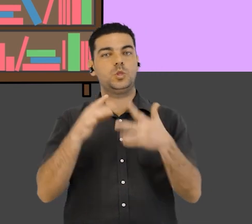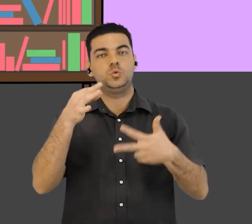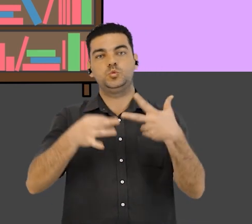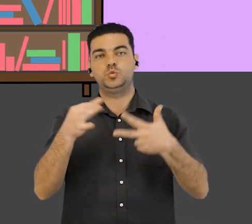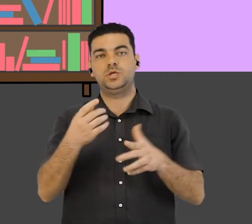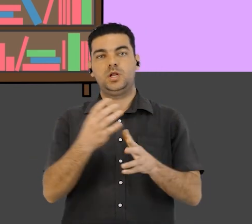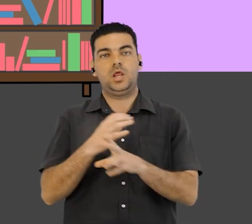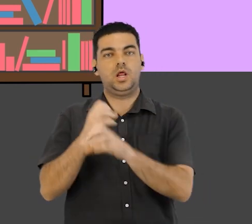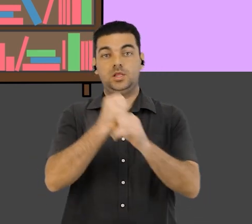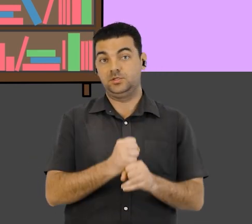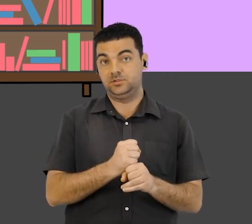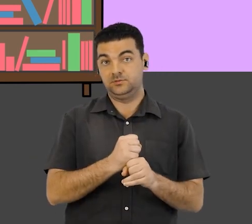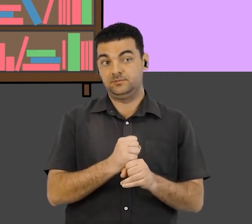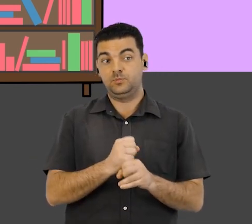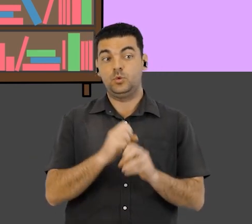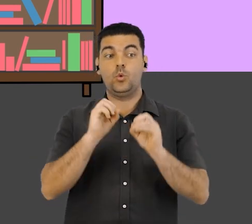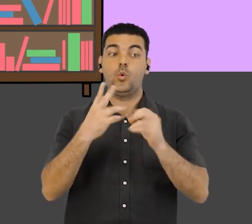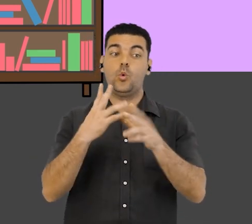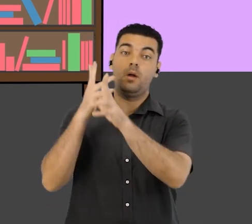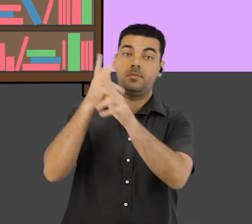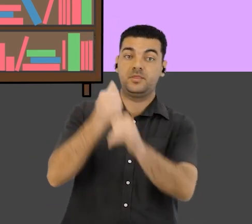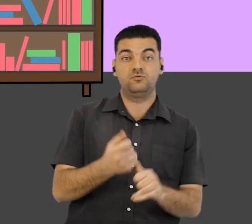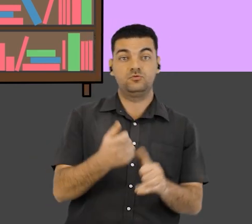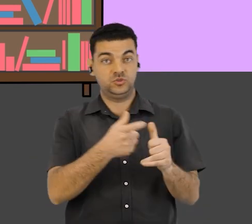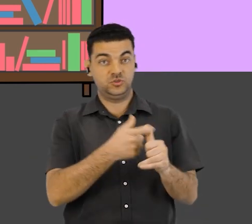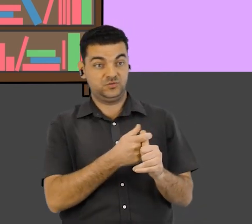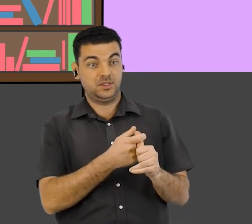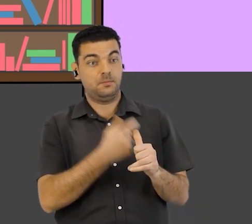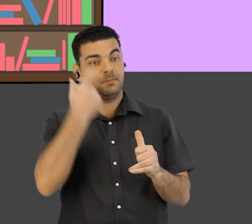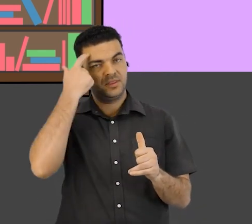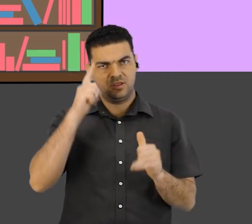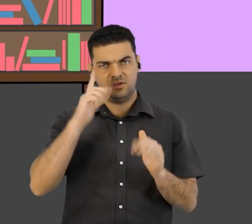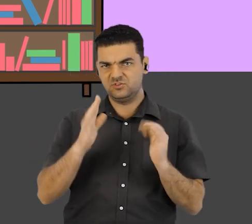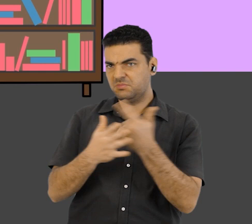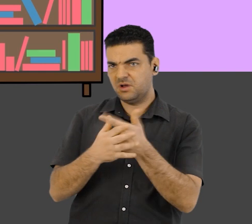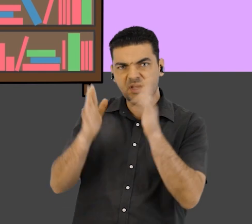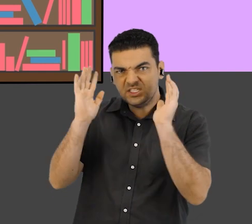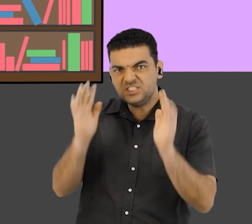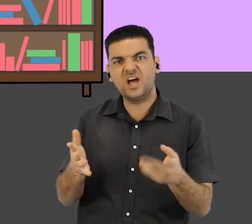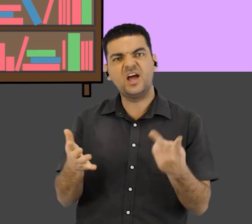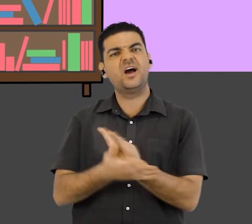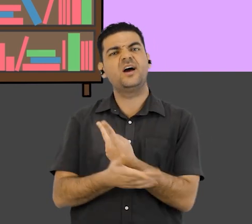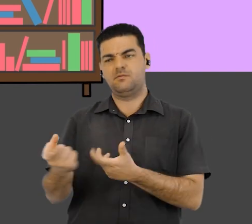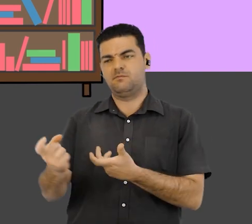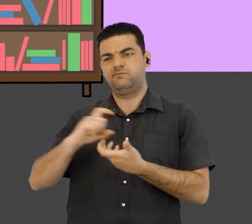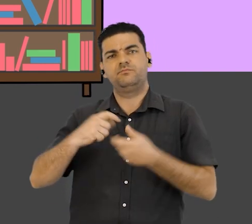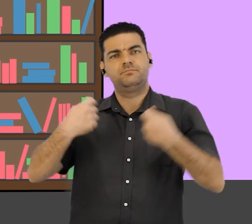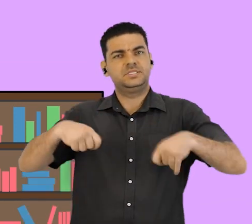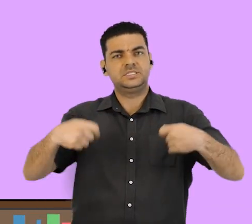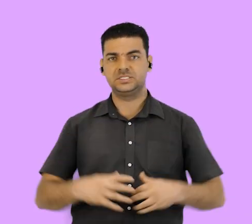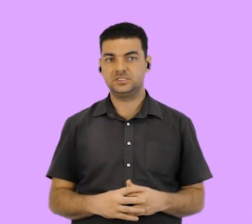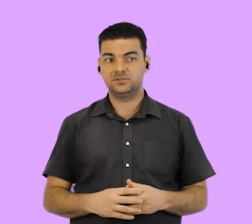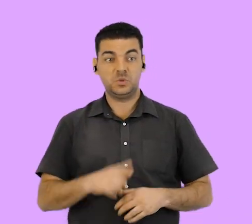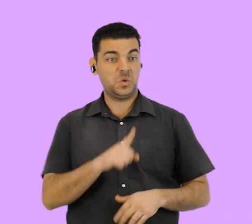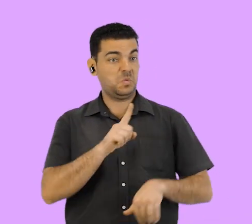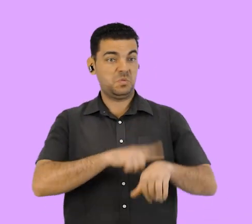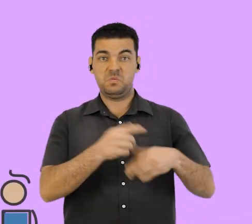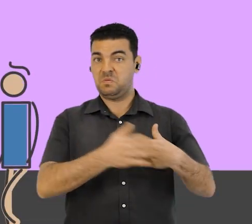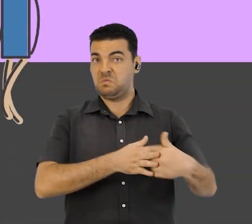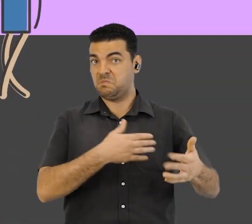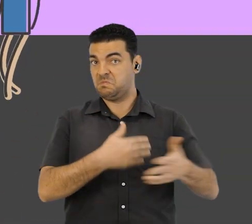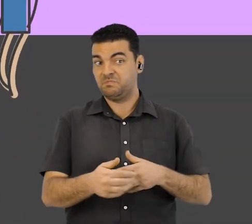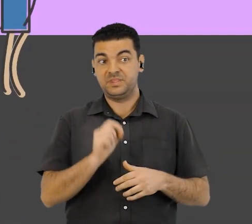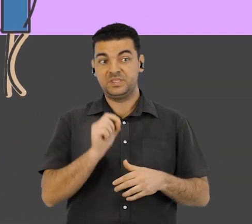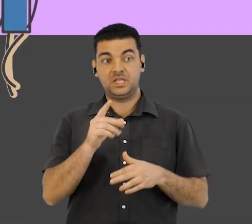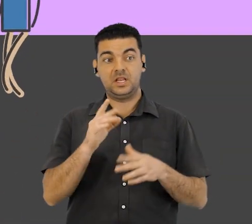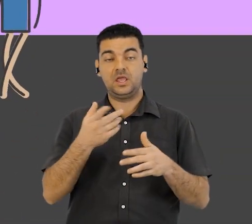relação jurídico-tributária. E a ação de repetição de débito, para obter o ressarcimento de valor pago indevidamente. A qualquer tempo, o devedor